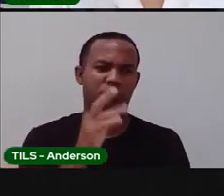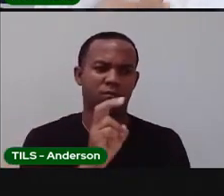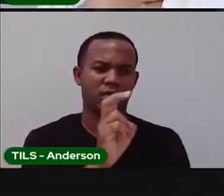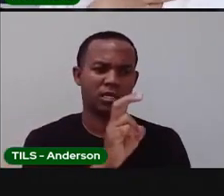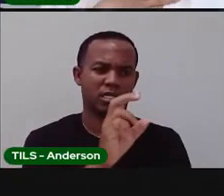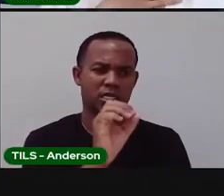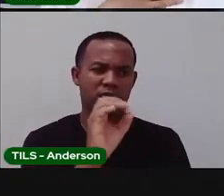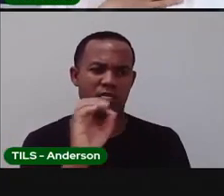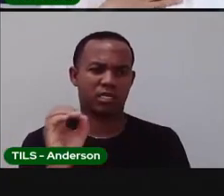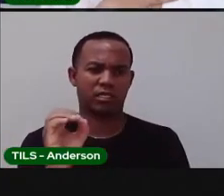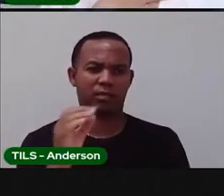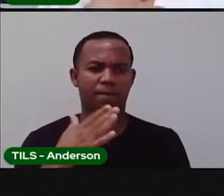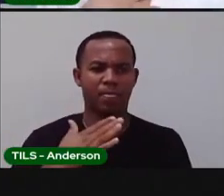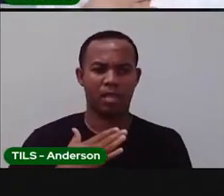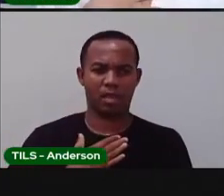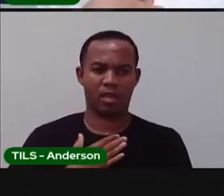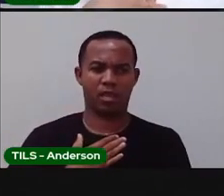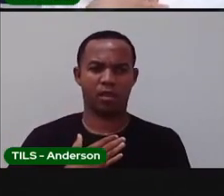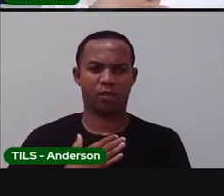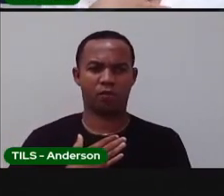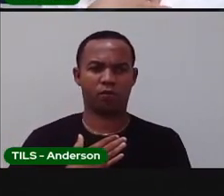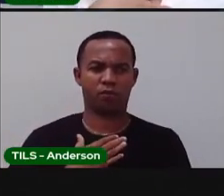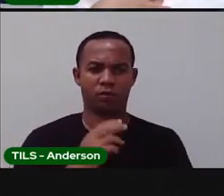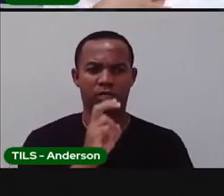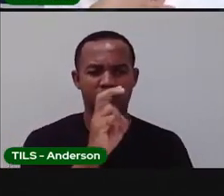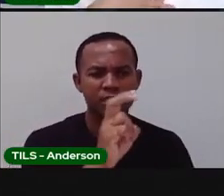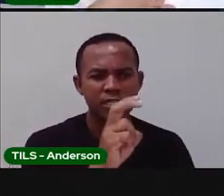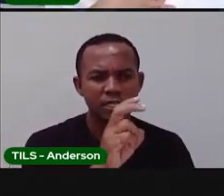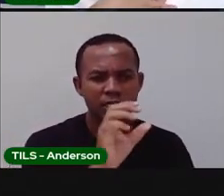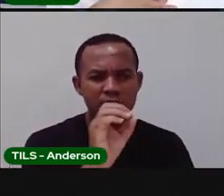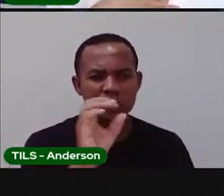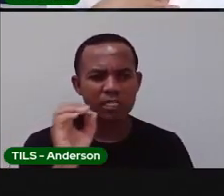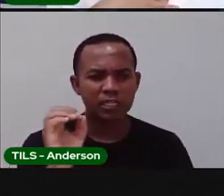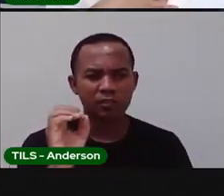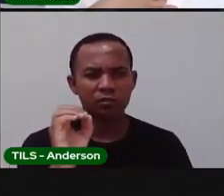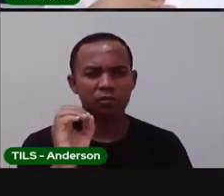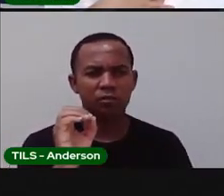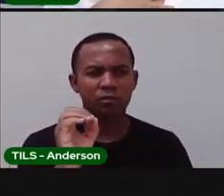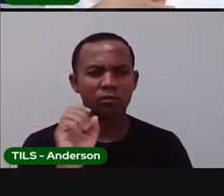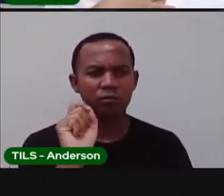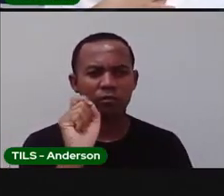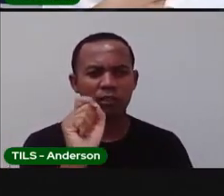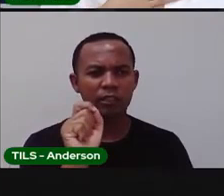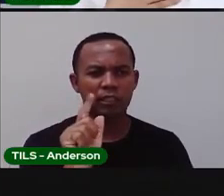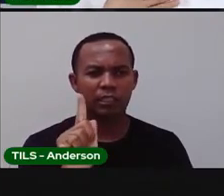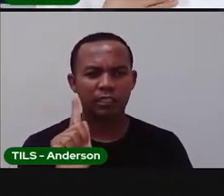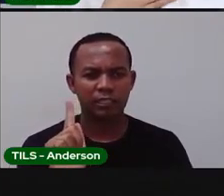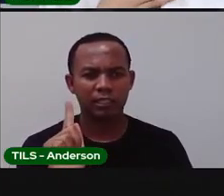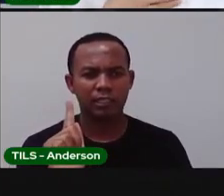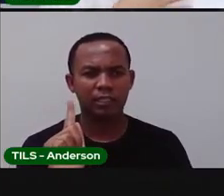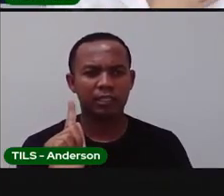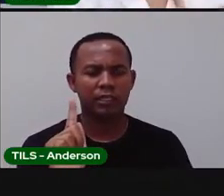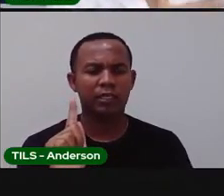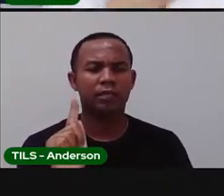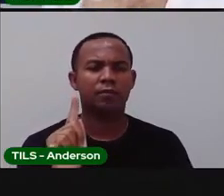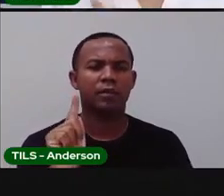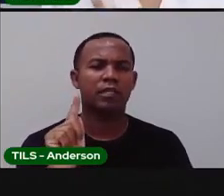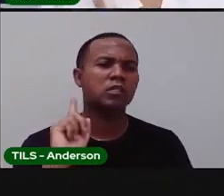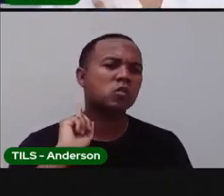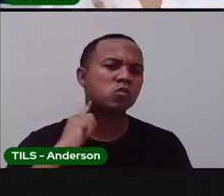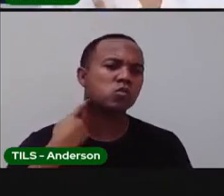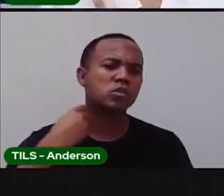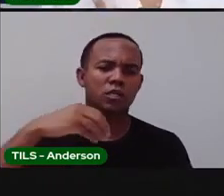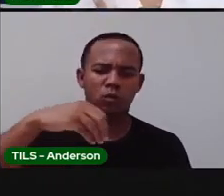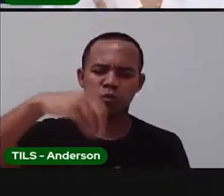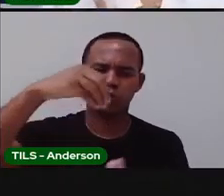Se eu produzo 500 gramas de lixo todos os dias, certo? Então, aqui, ó, eu e Anderson,